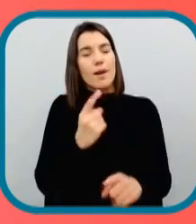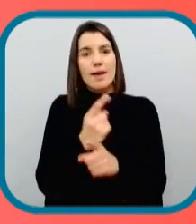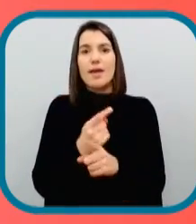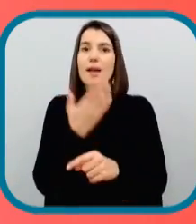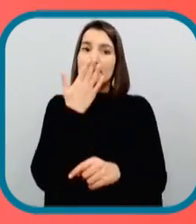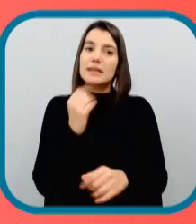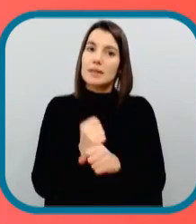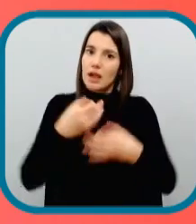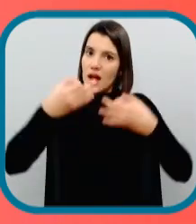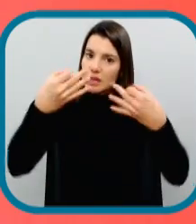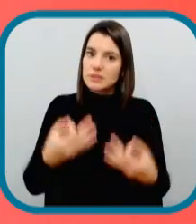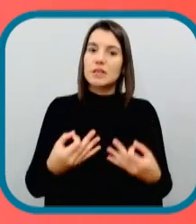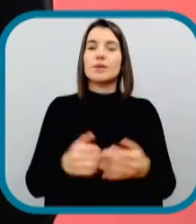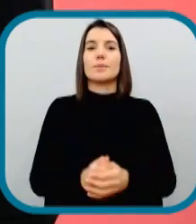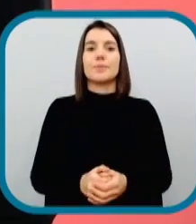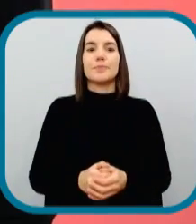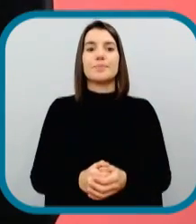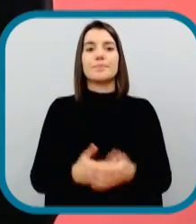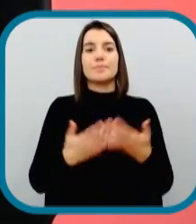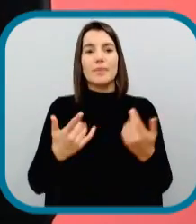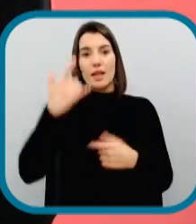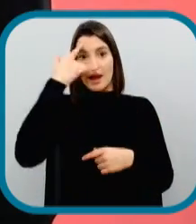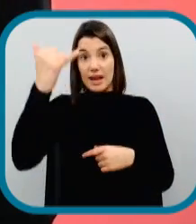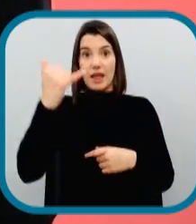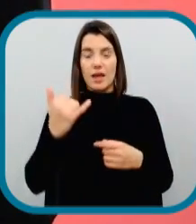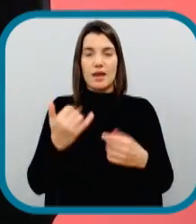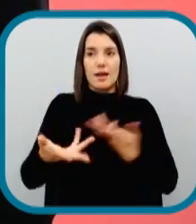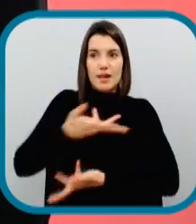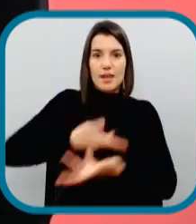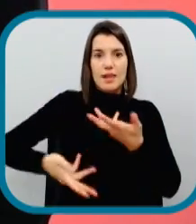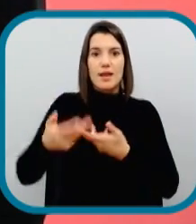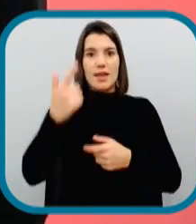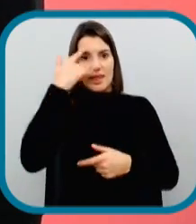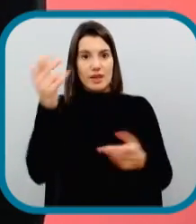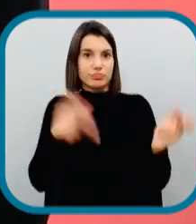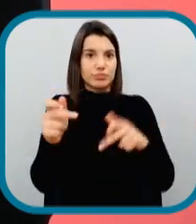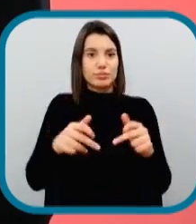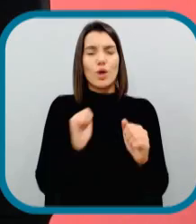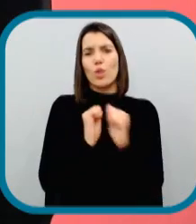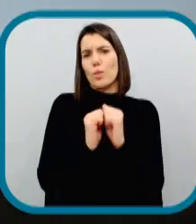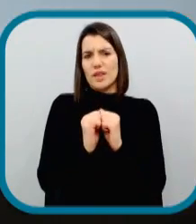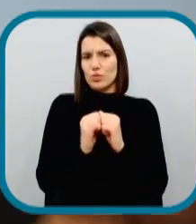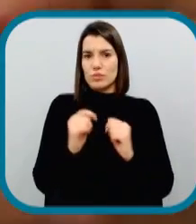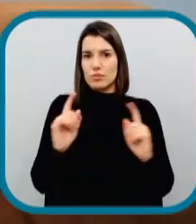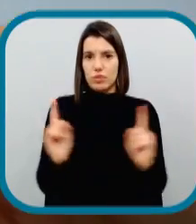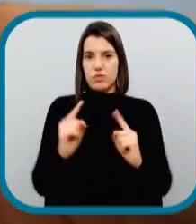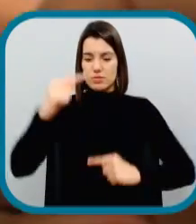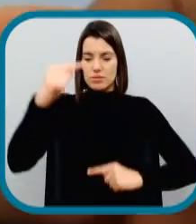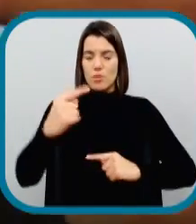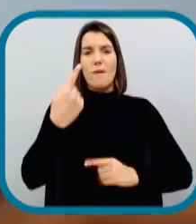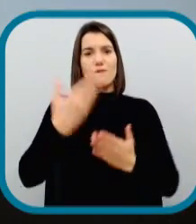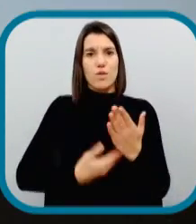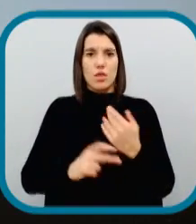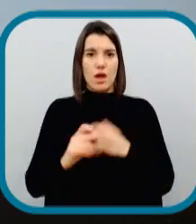a trabalhar numa agência a sério. O briefing criativo é um documento curto, uma